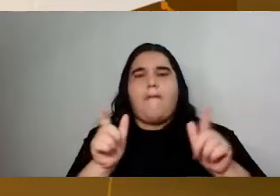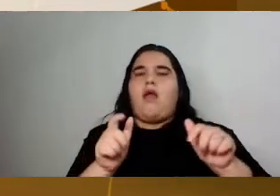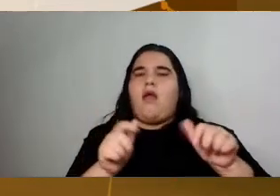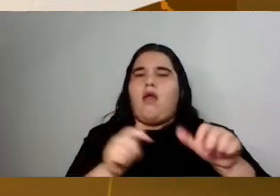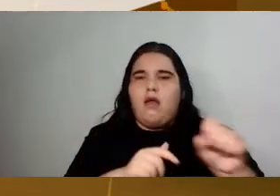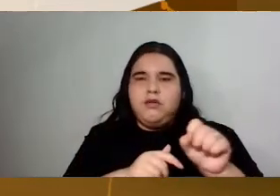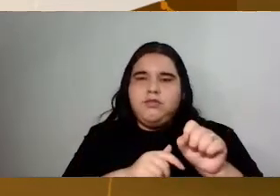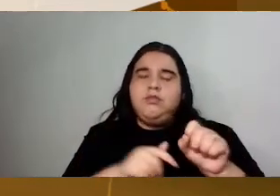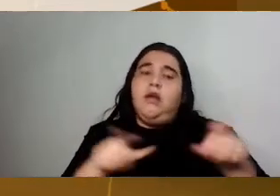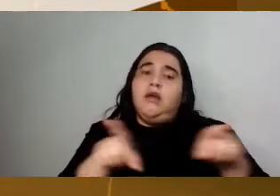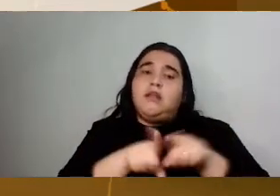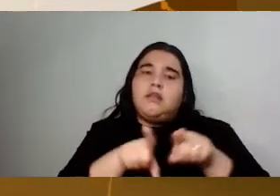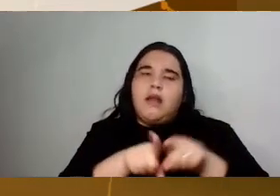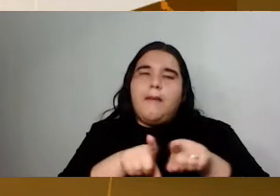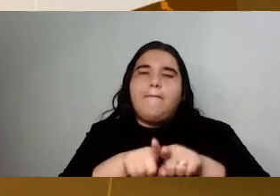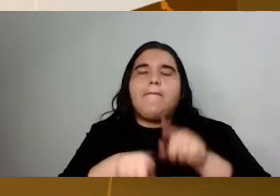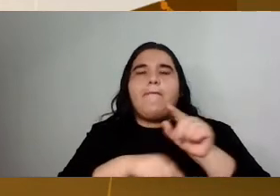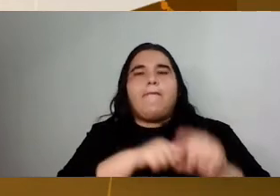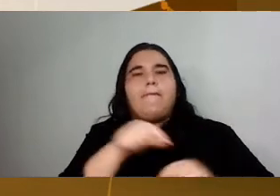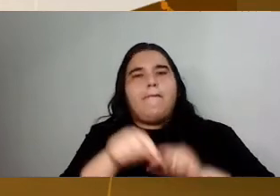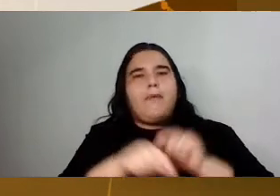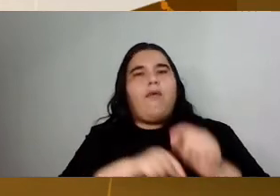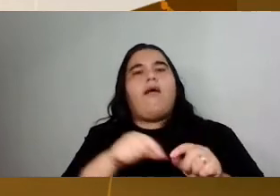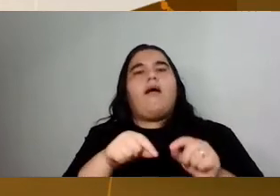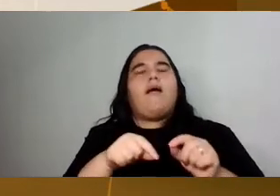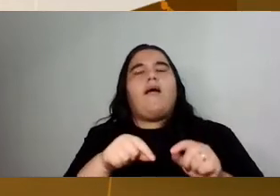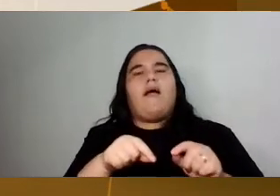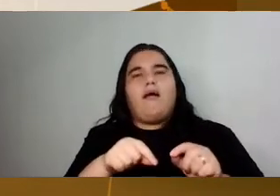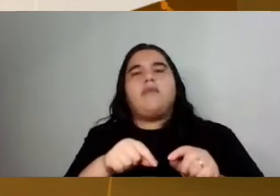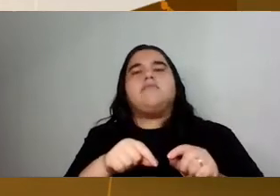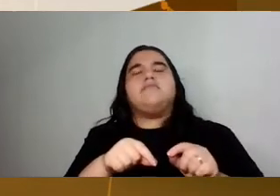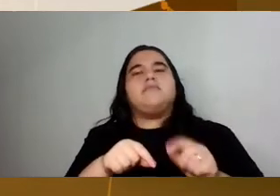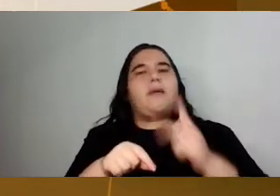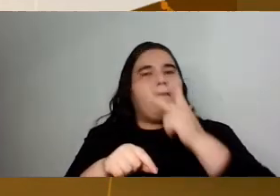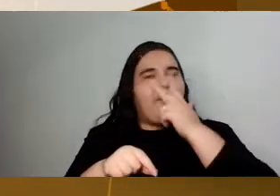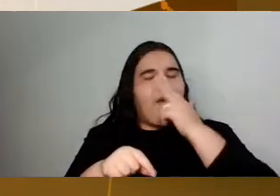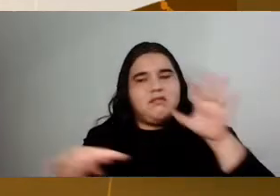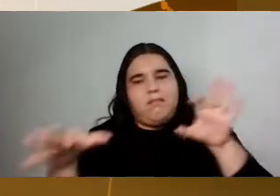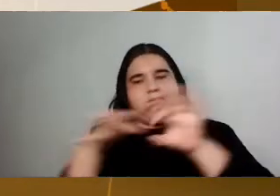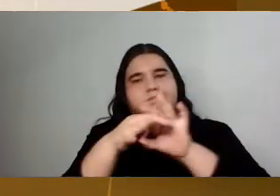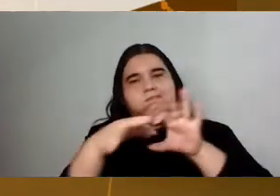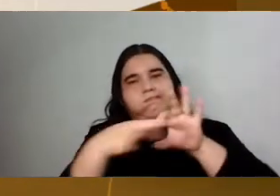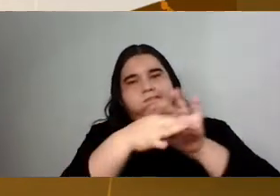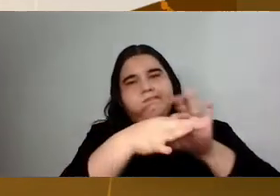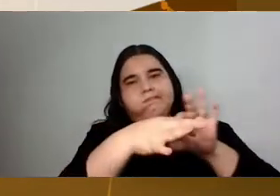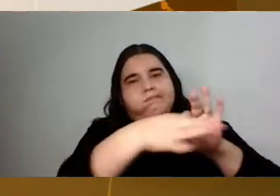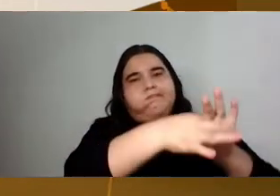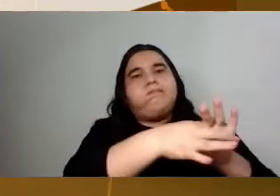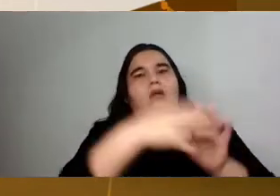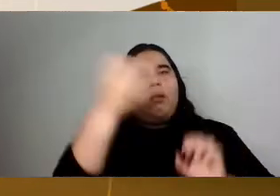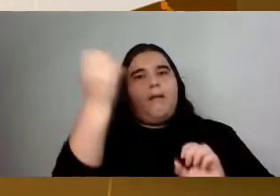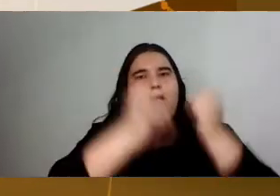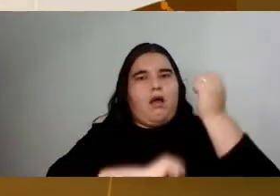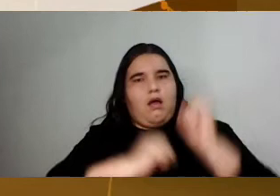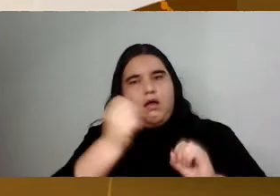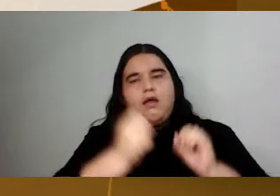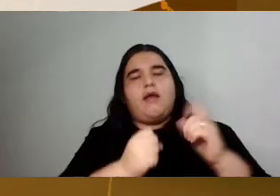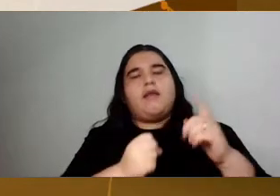também replica um desses contatos para dentro da máquina e para a máquina. Então, nós temos 3 possibilidades de controle de